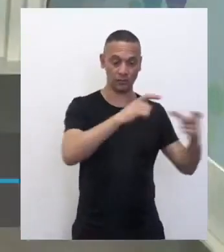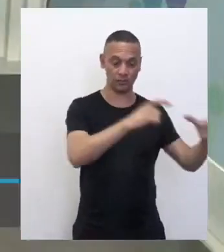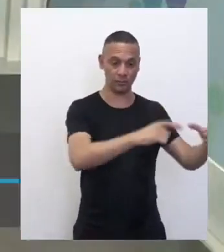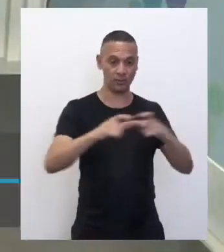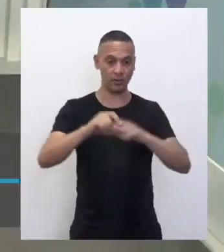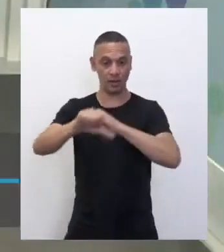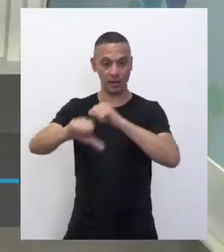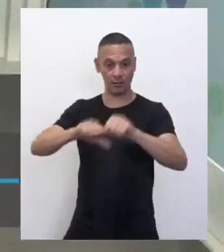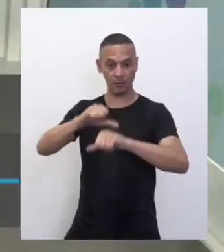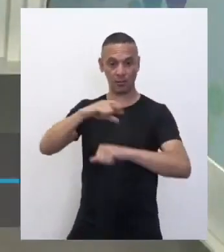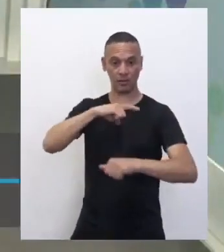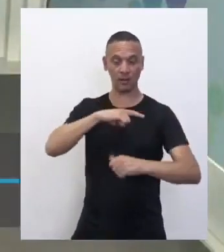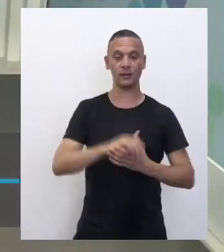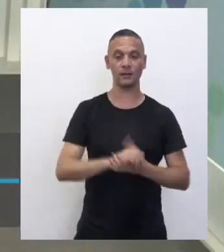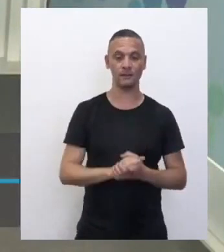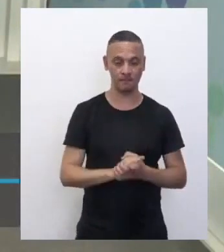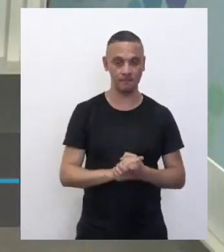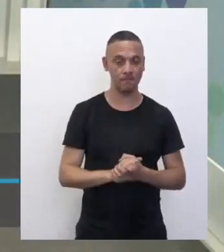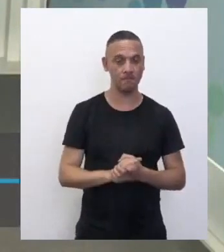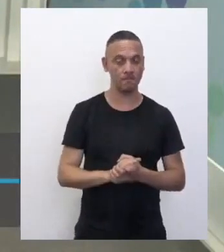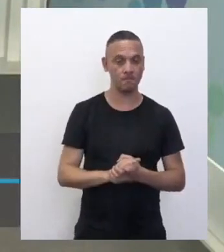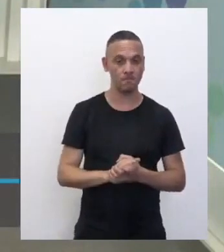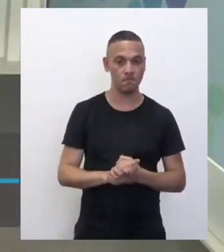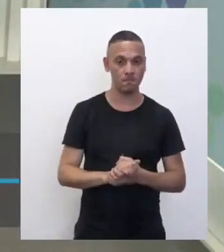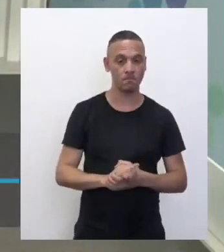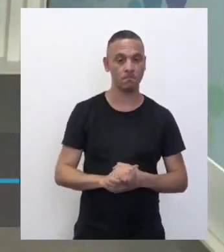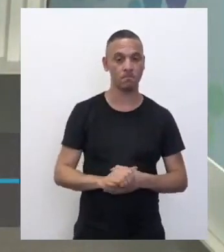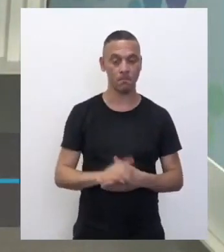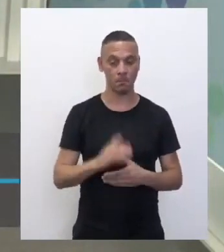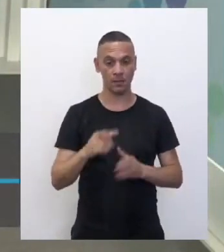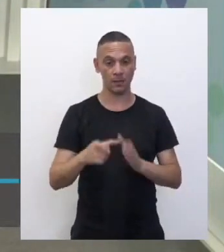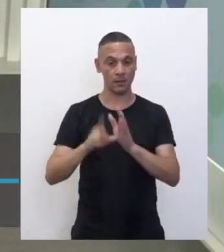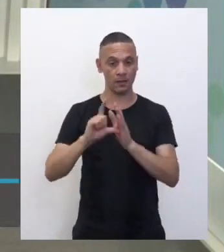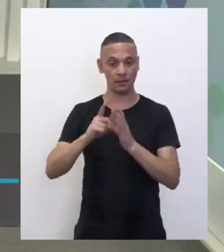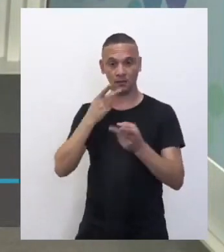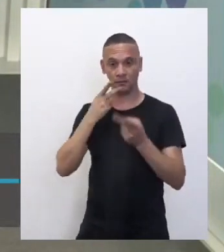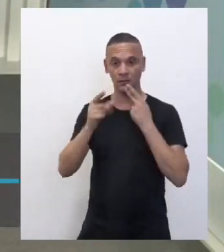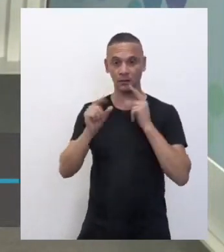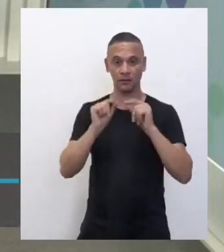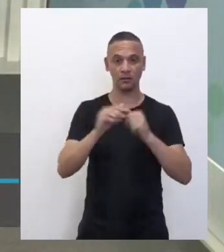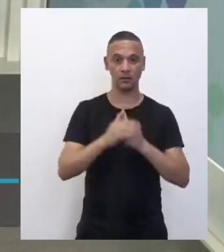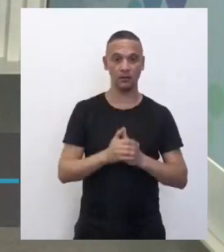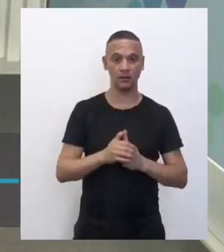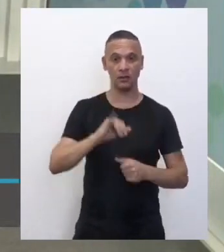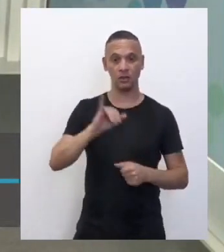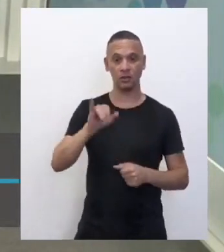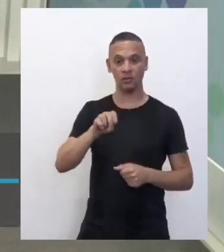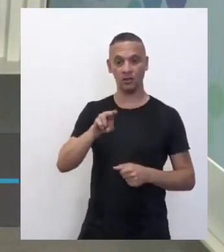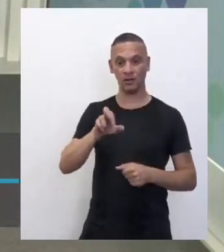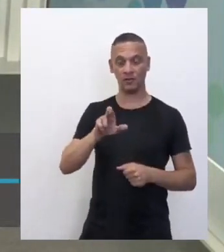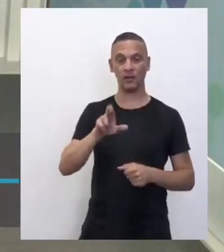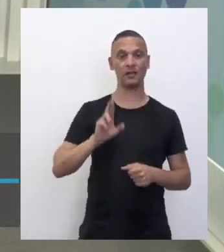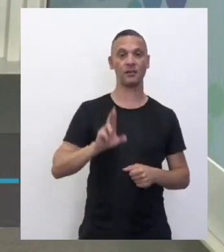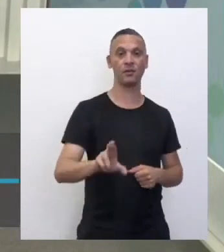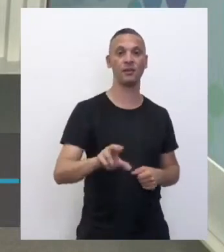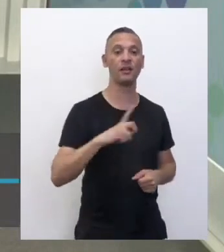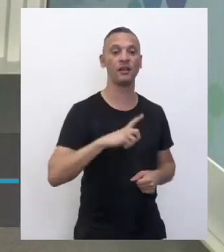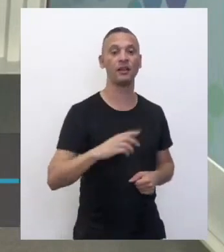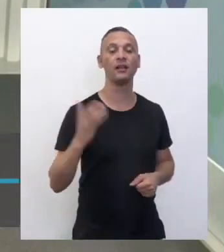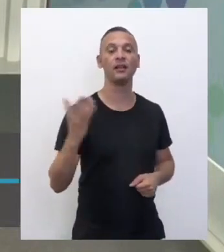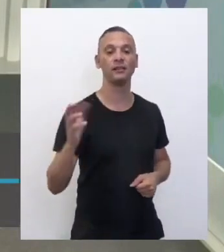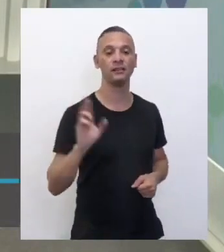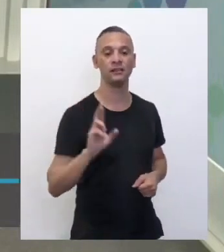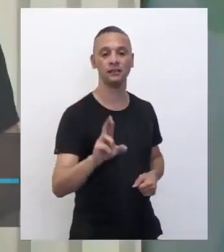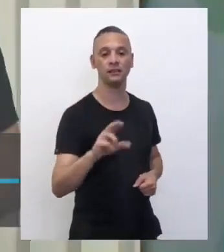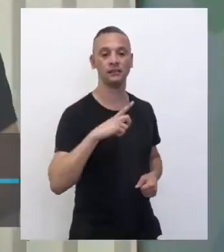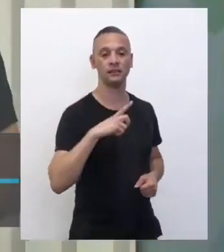Beleza, gente. Eu vou comentar essa frase da Jennifer no final, tá, gente? Antes disso eu quero... perdão, gente. A Jennifer também ia responder a pergunta pra gente. Depois eu